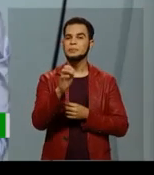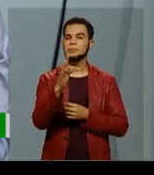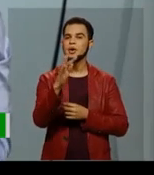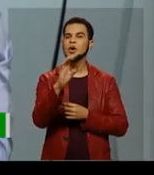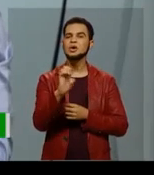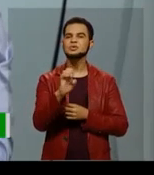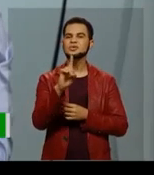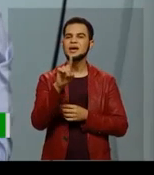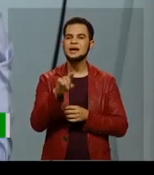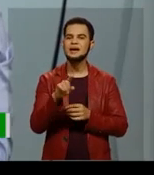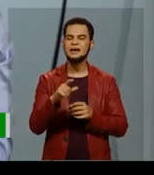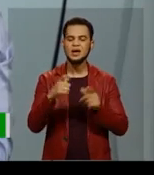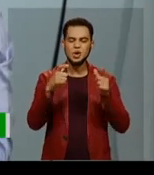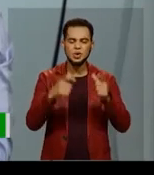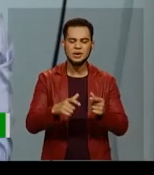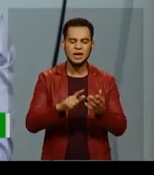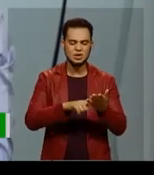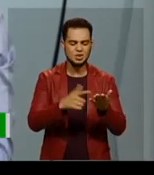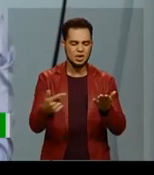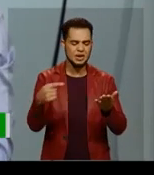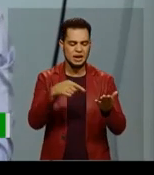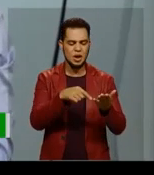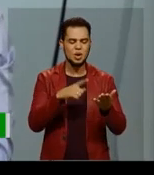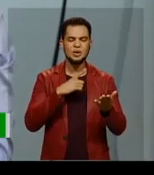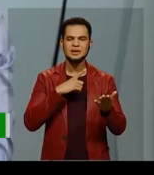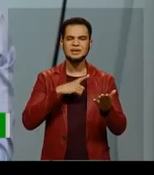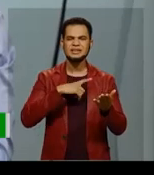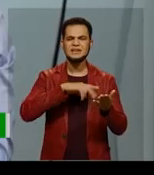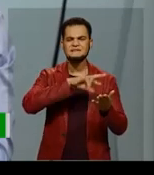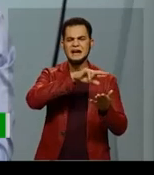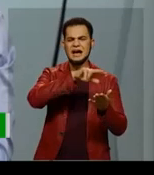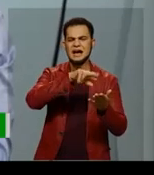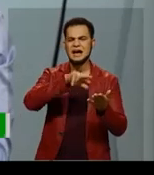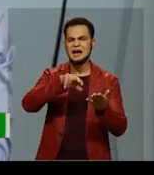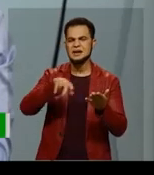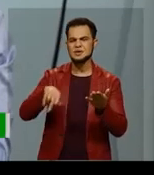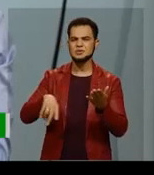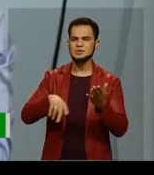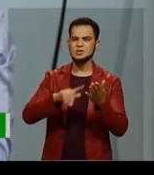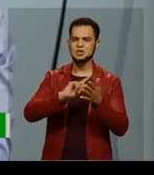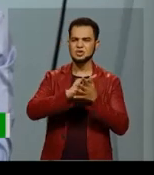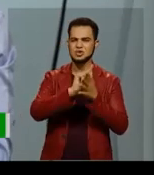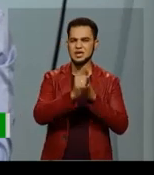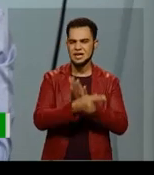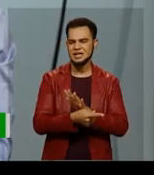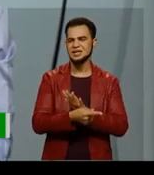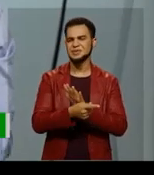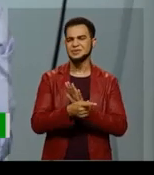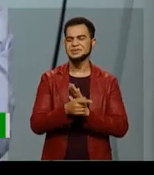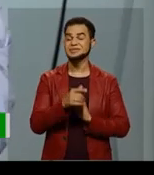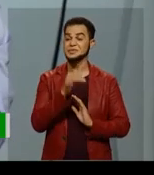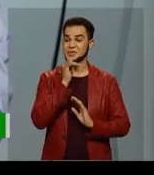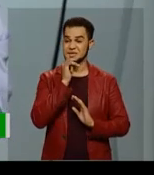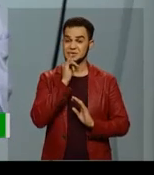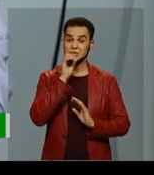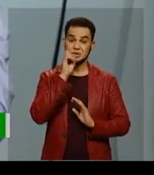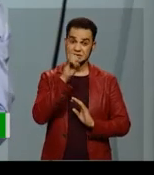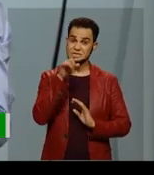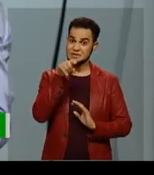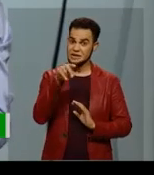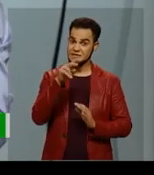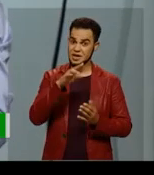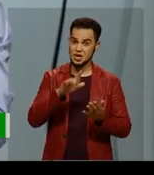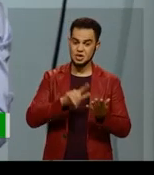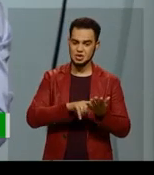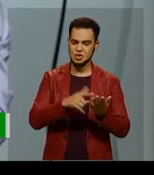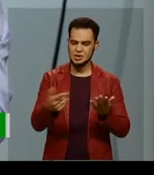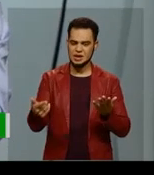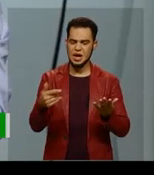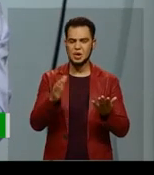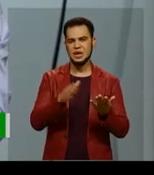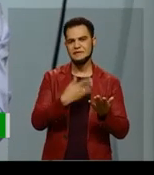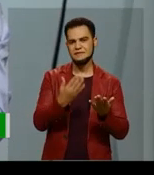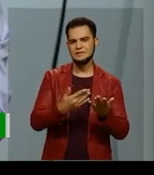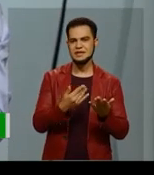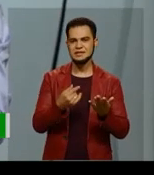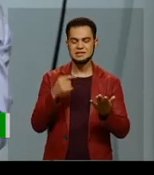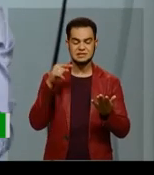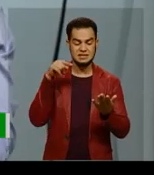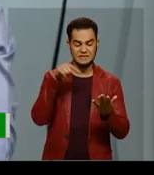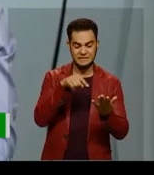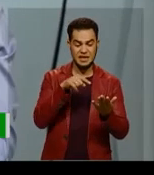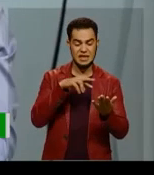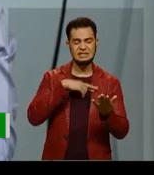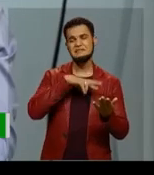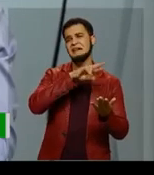quantidade grande de gêneros. Então quem lê muito suporte, revista, jornal, vai ter aquela variedade que o